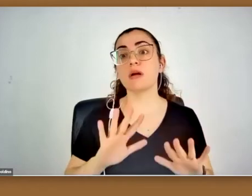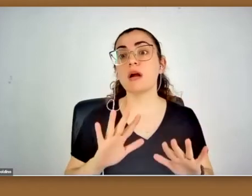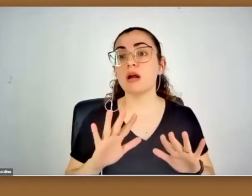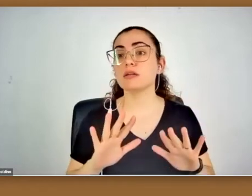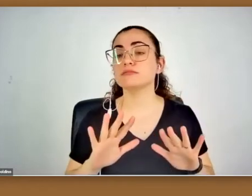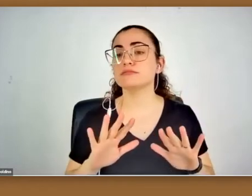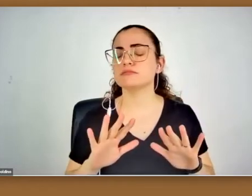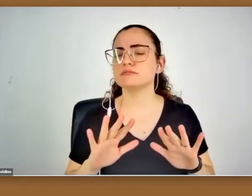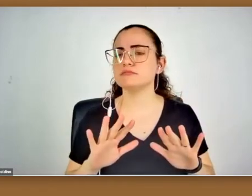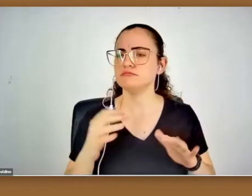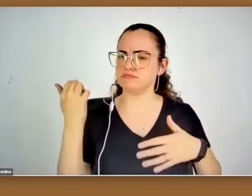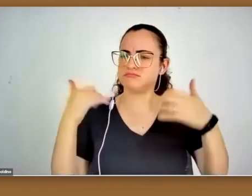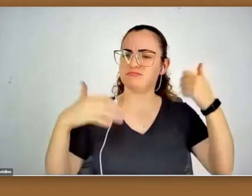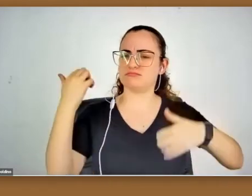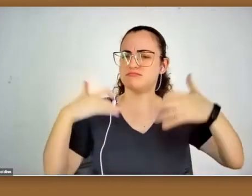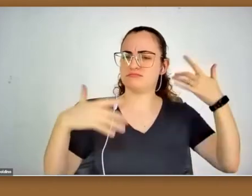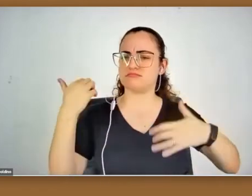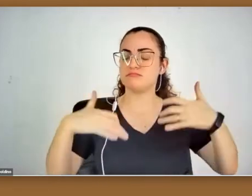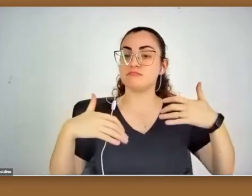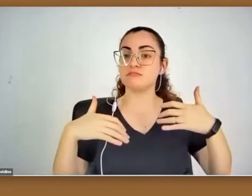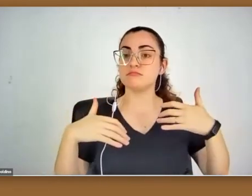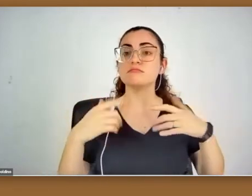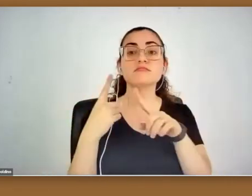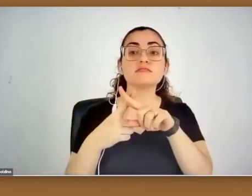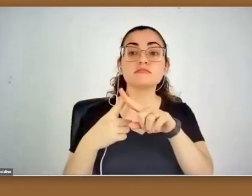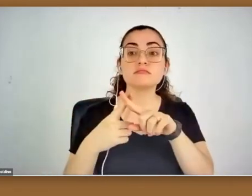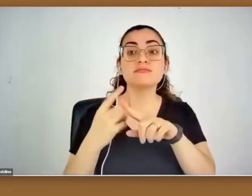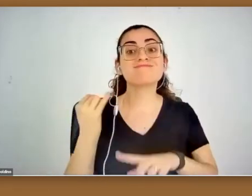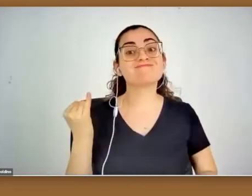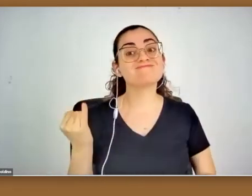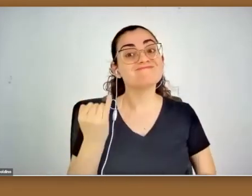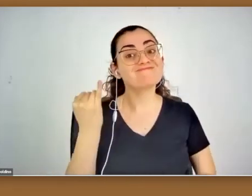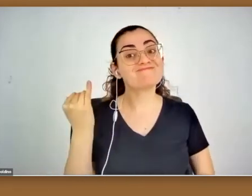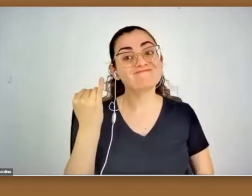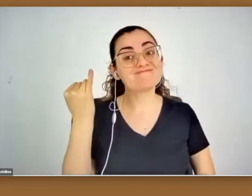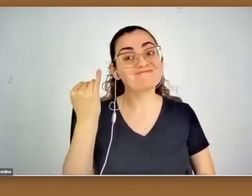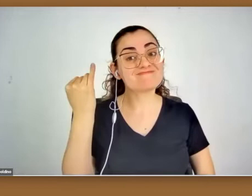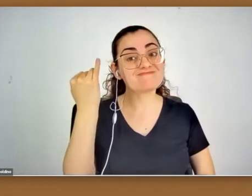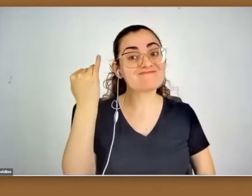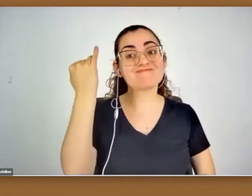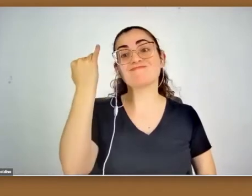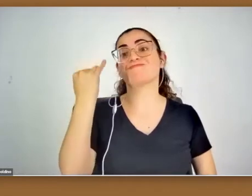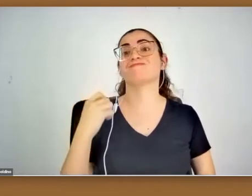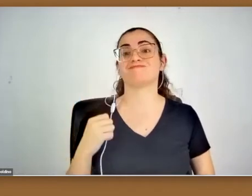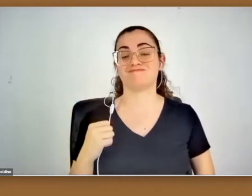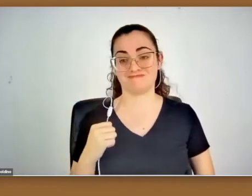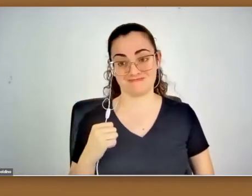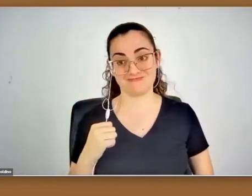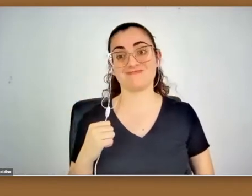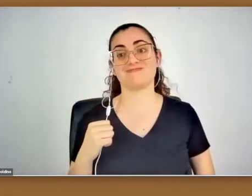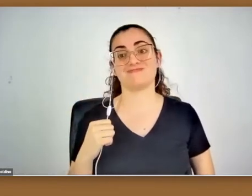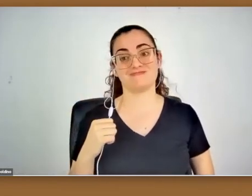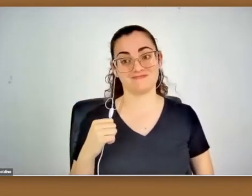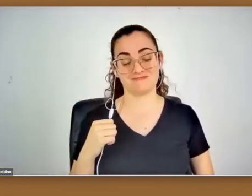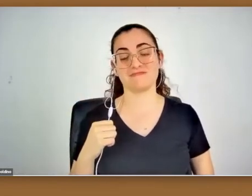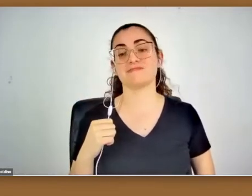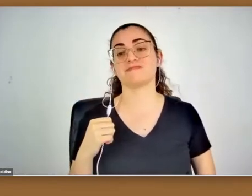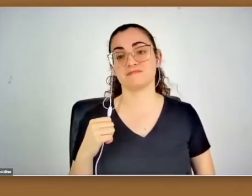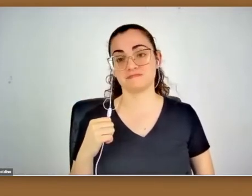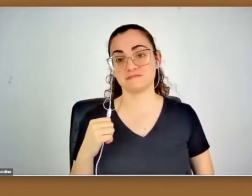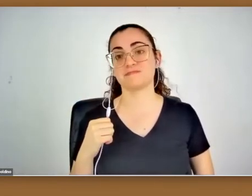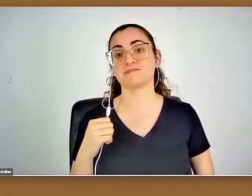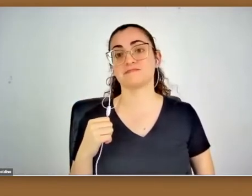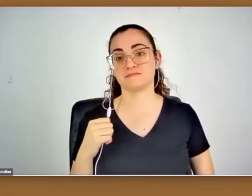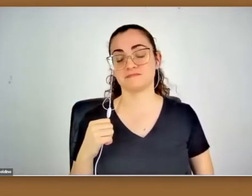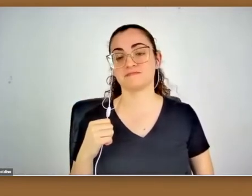a atenção disso? Que é importante, a questão do macaco. E que é uma questão que a gente também tem que ter atenção quando a gente está falando